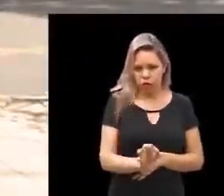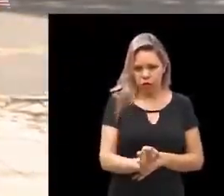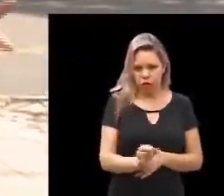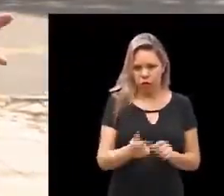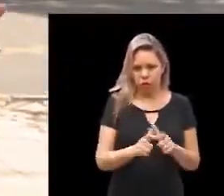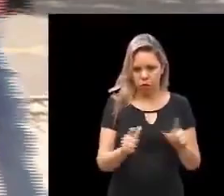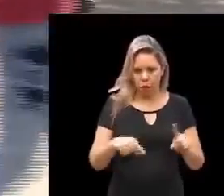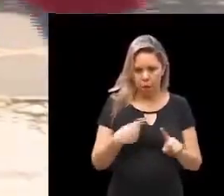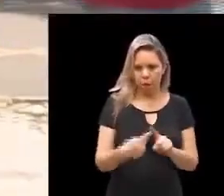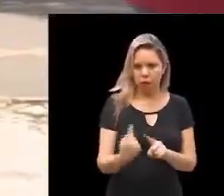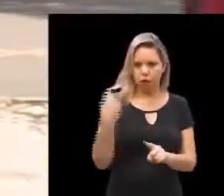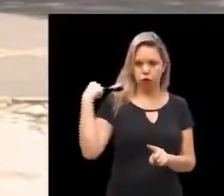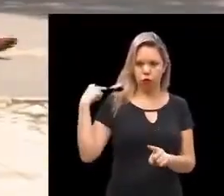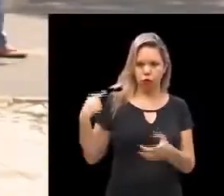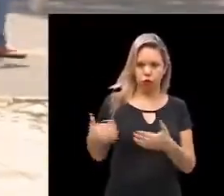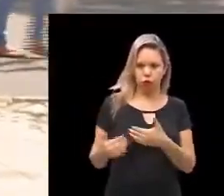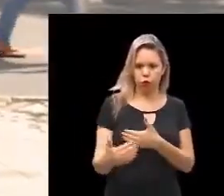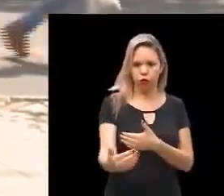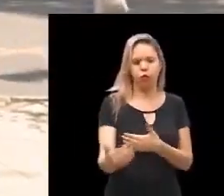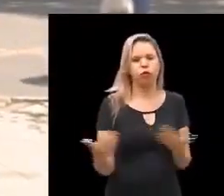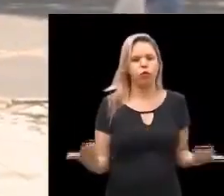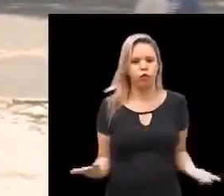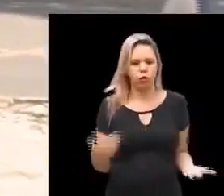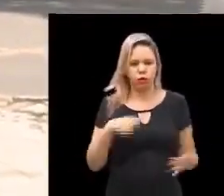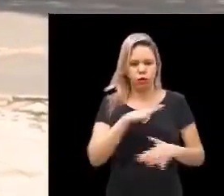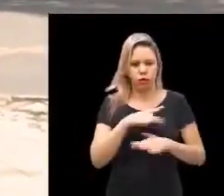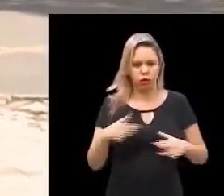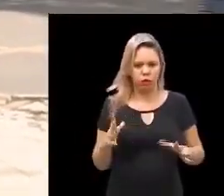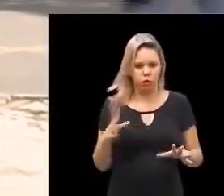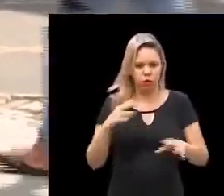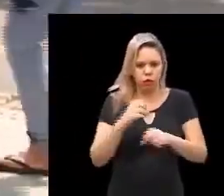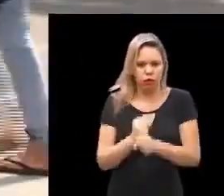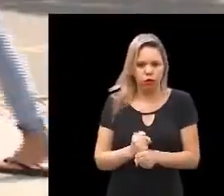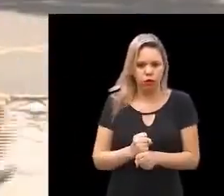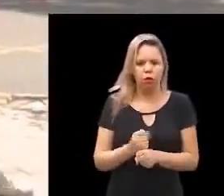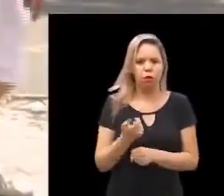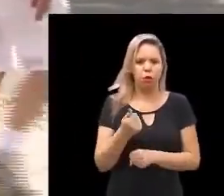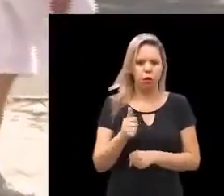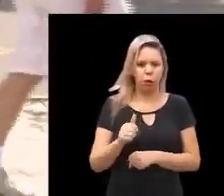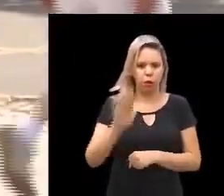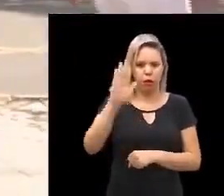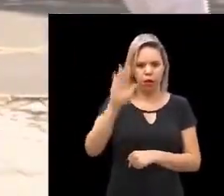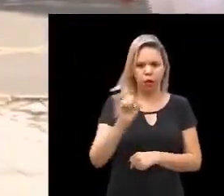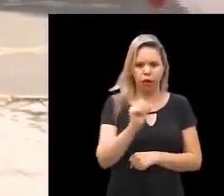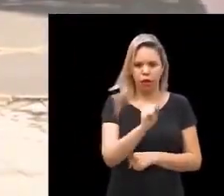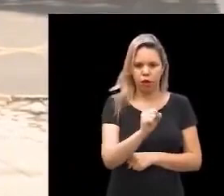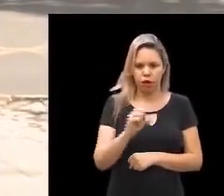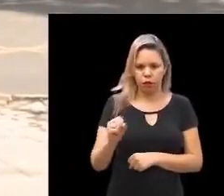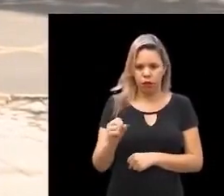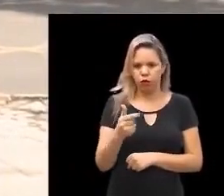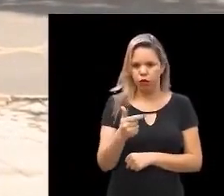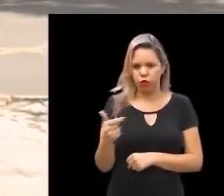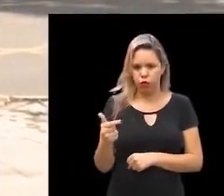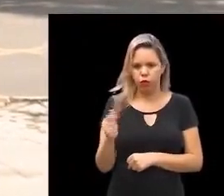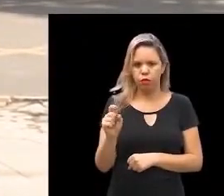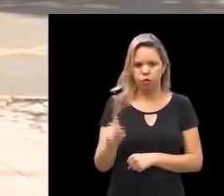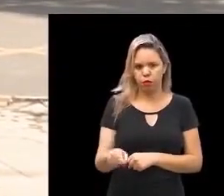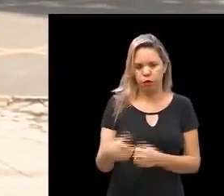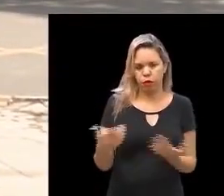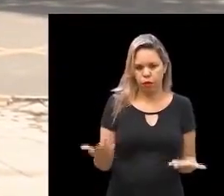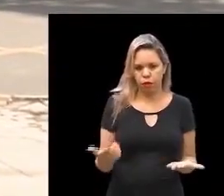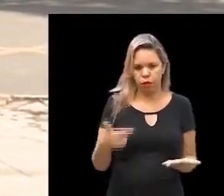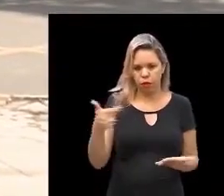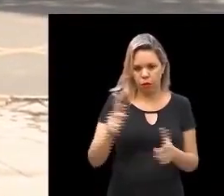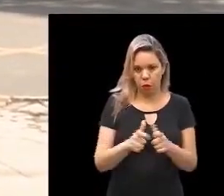2,6% a mais que nas últimas eleições, quando a cidade somava um pouco mais de 822 mil. É